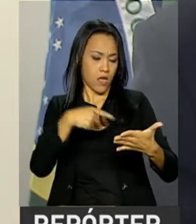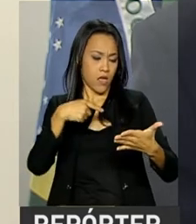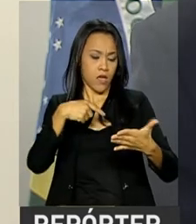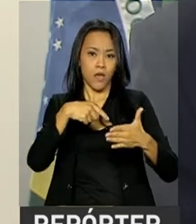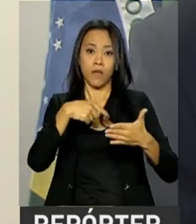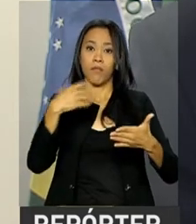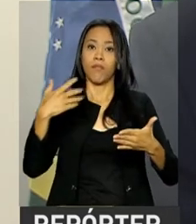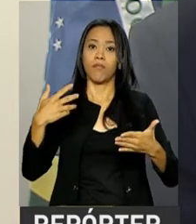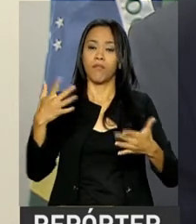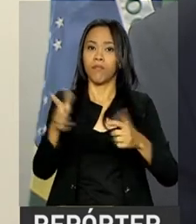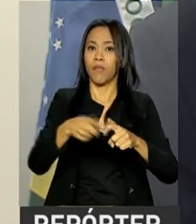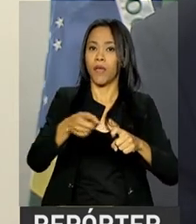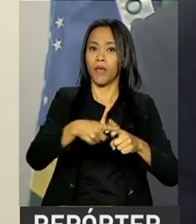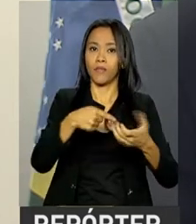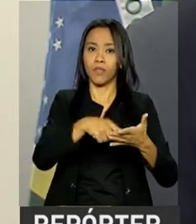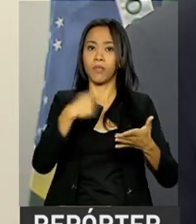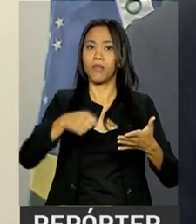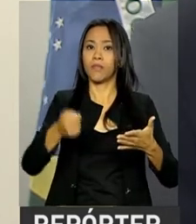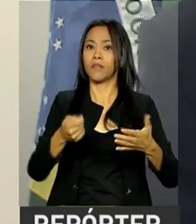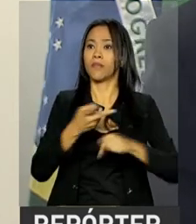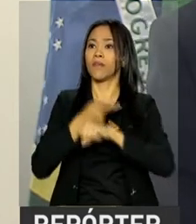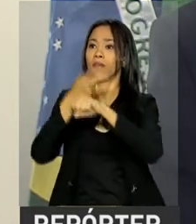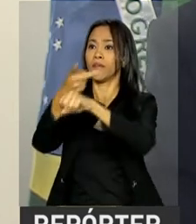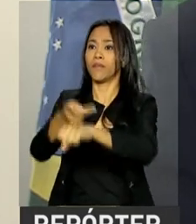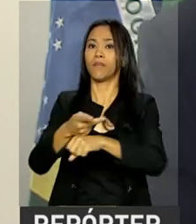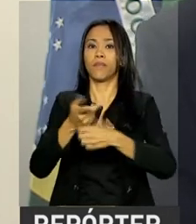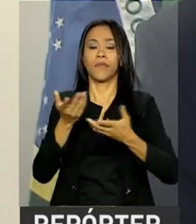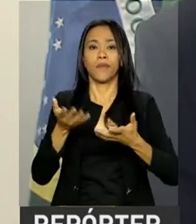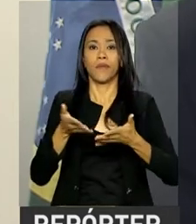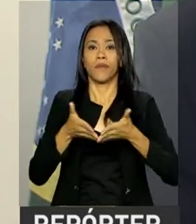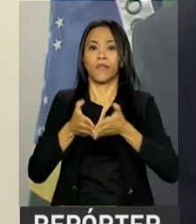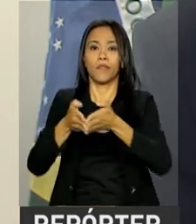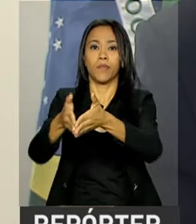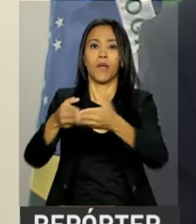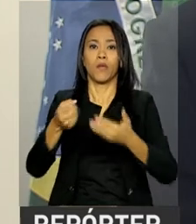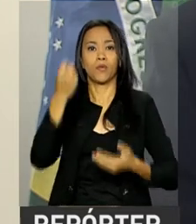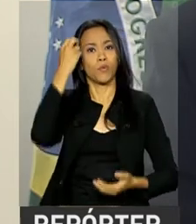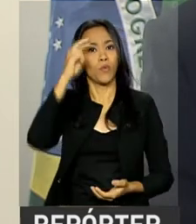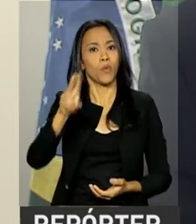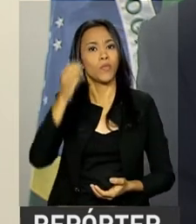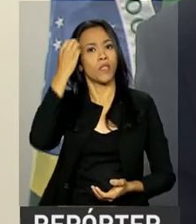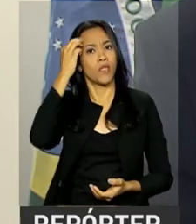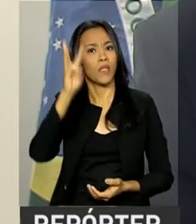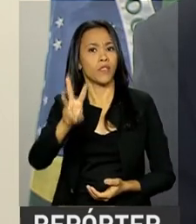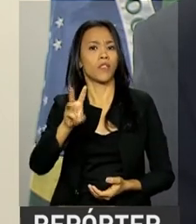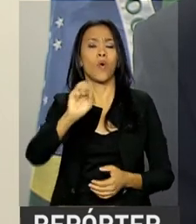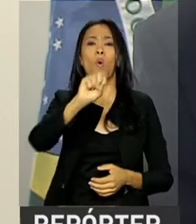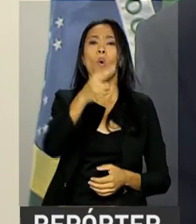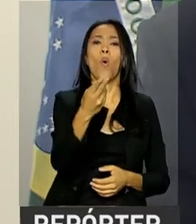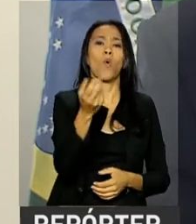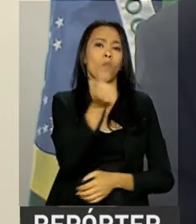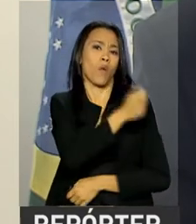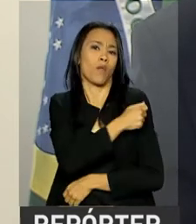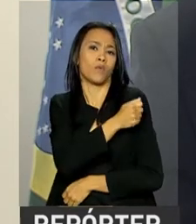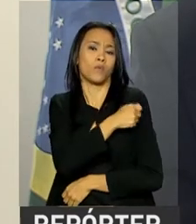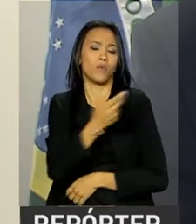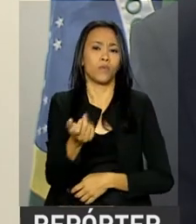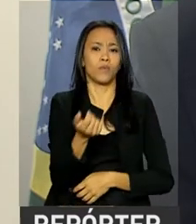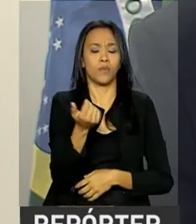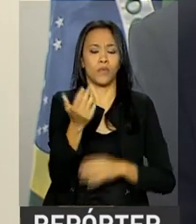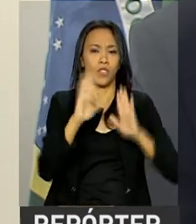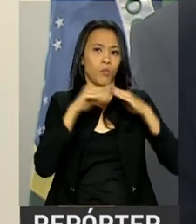região onde talvez ele tenha que se deslocar de barco 2 ou 3 dias. Ou um aluno de uma escola de 20,